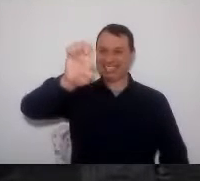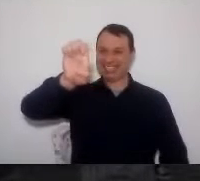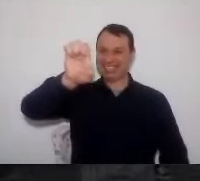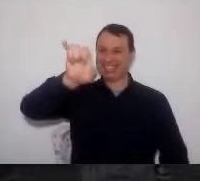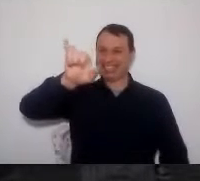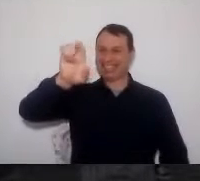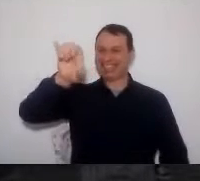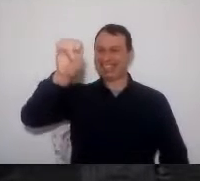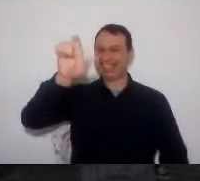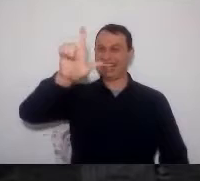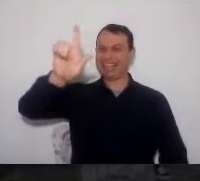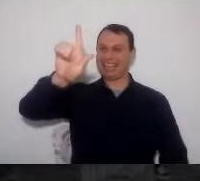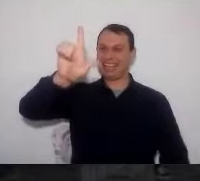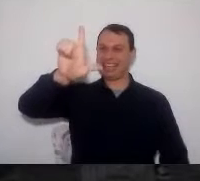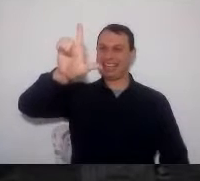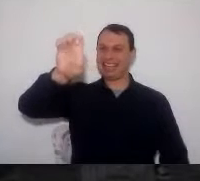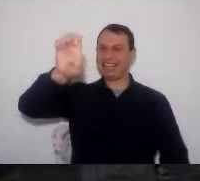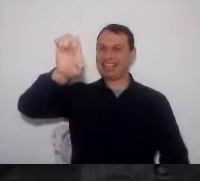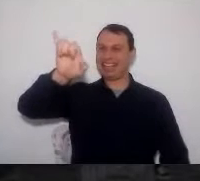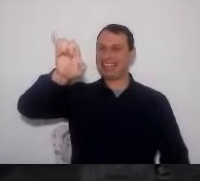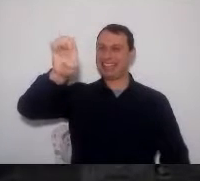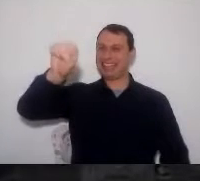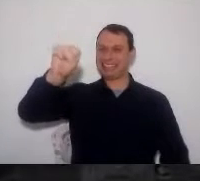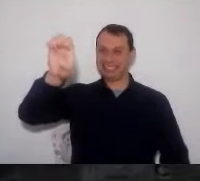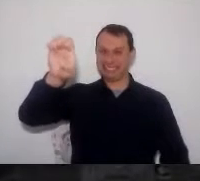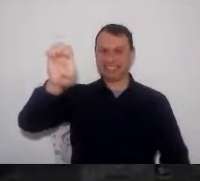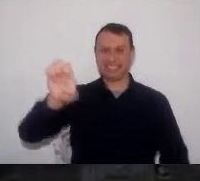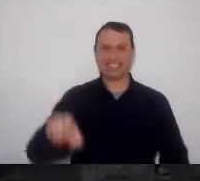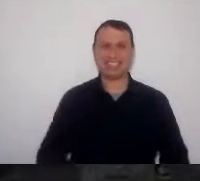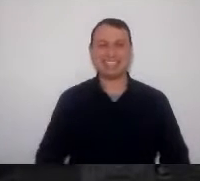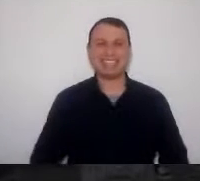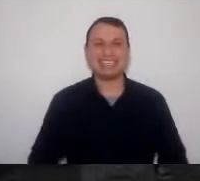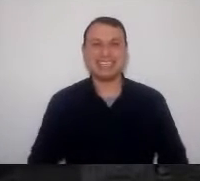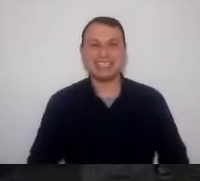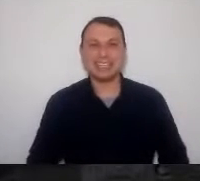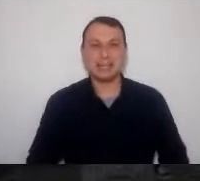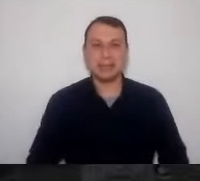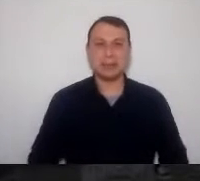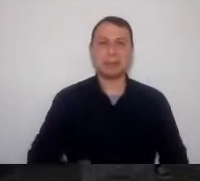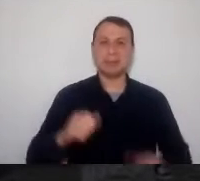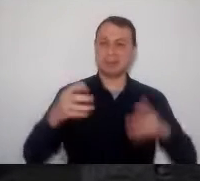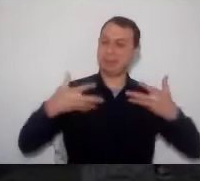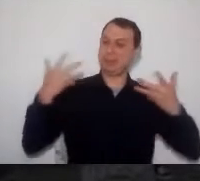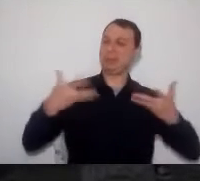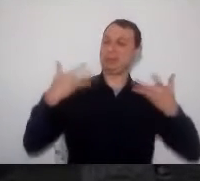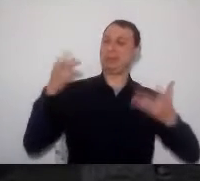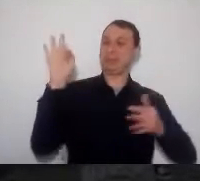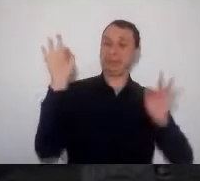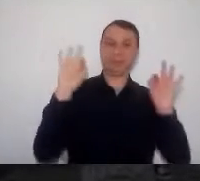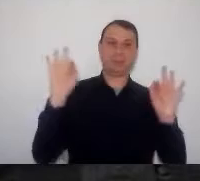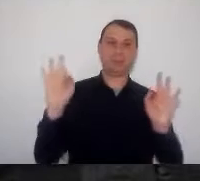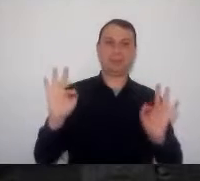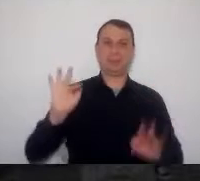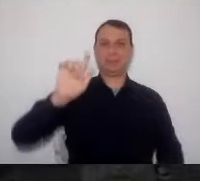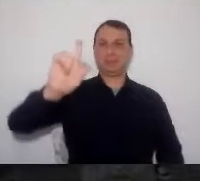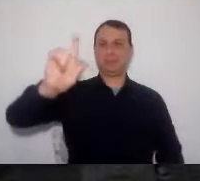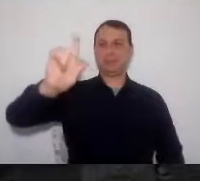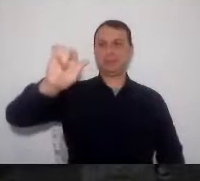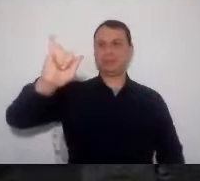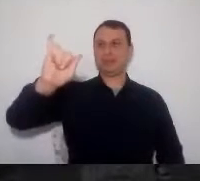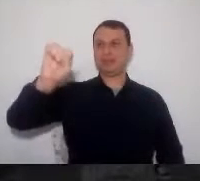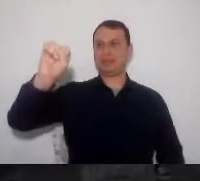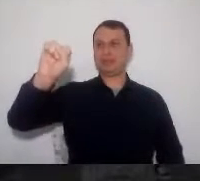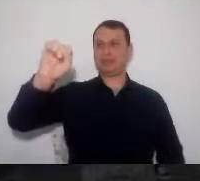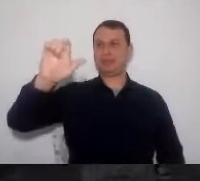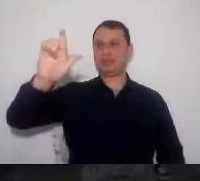Gleisi. A Gilce, claro. É mesmo. A Gilce é amiga antiga, né? Eu lembro